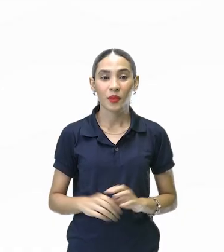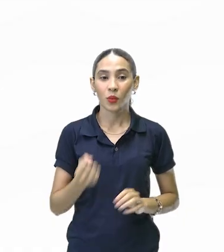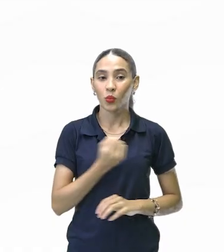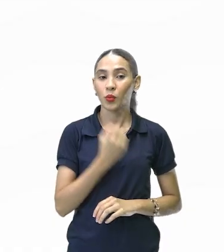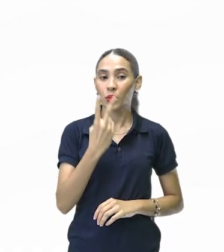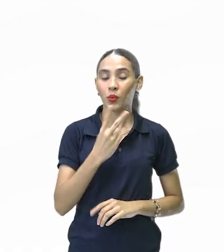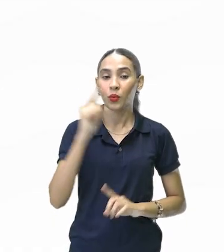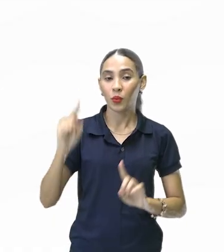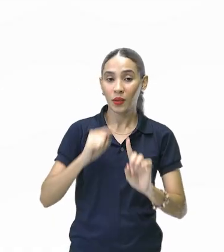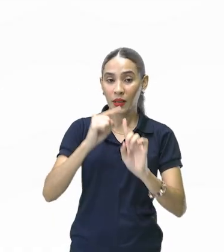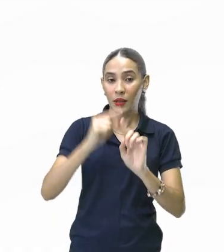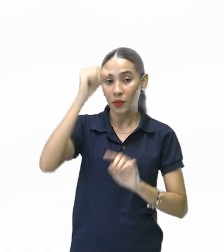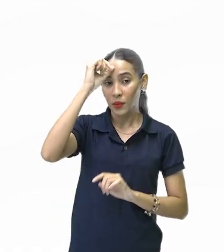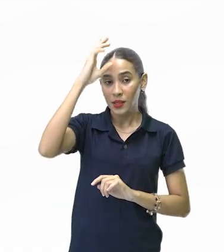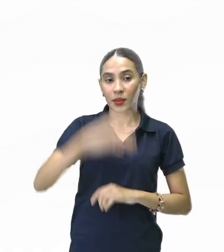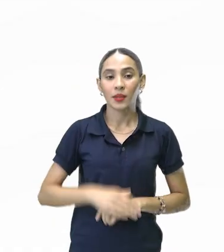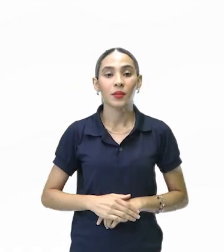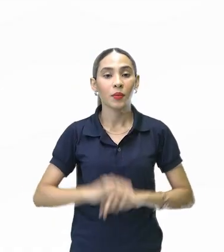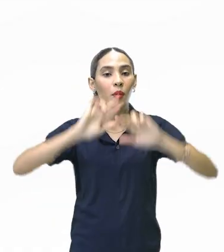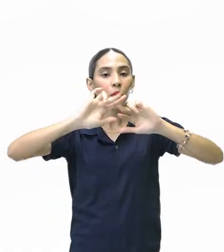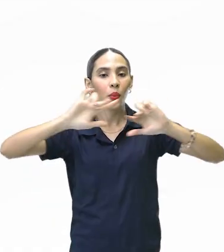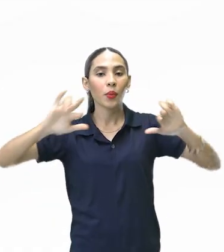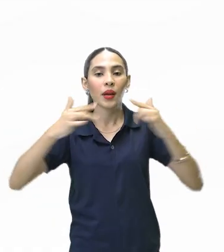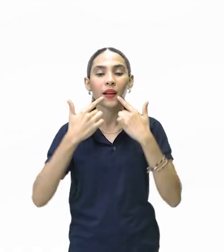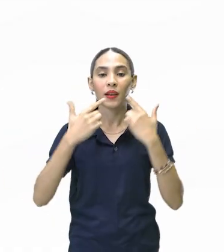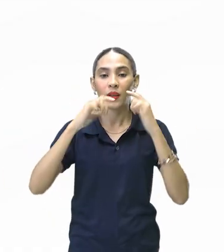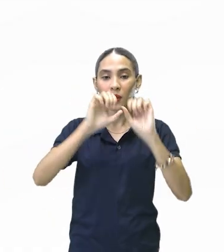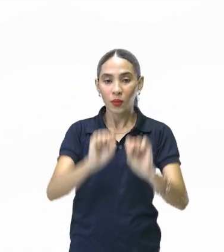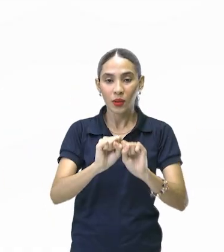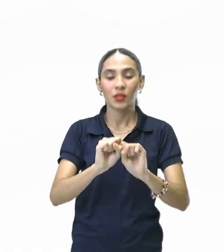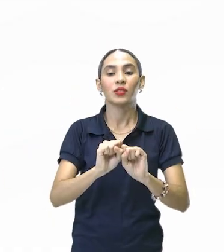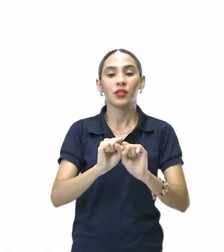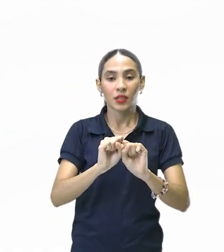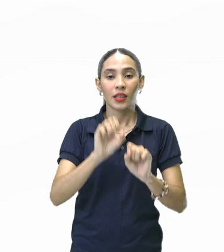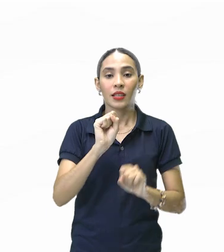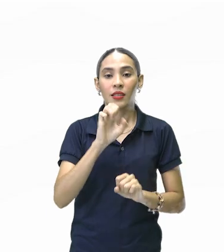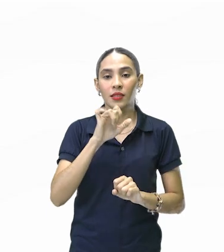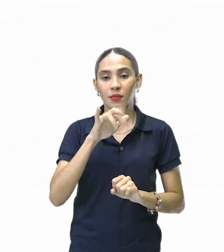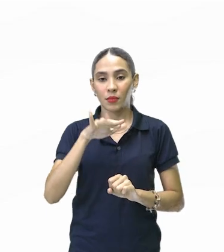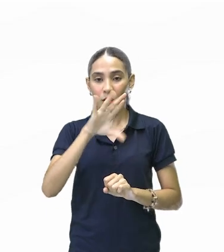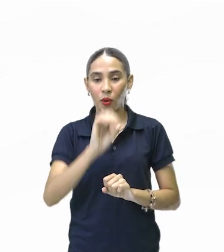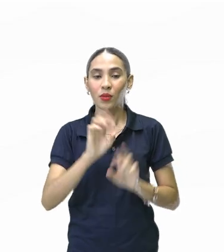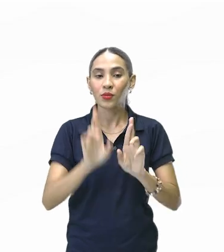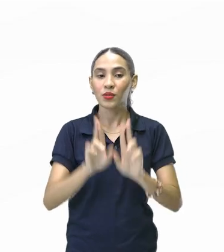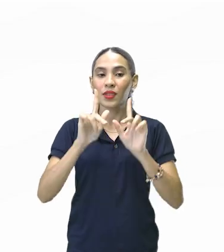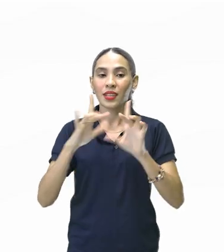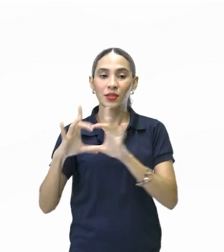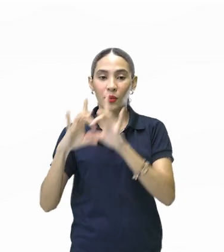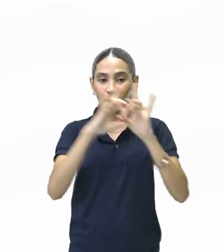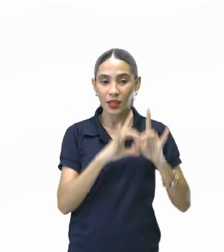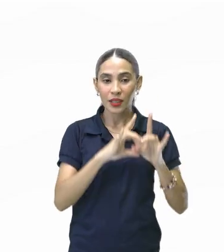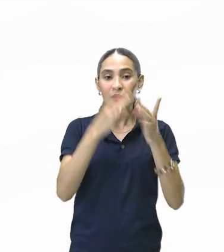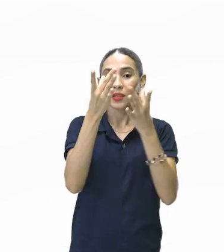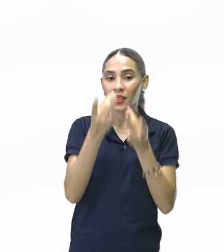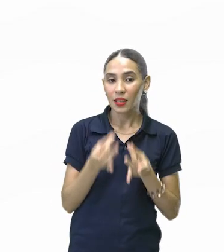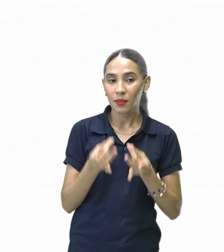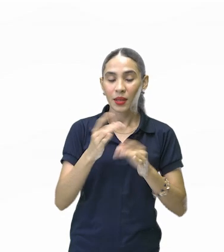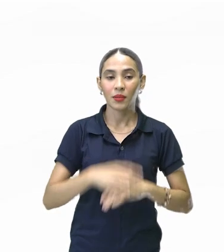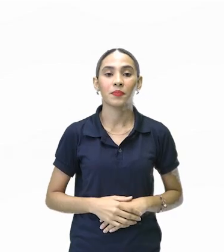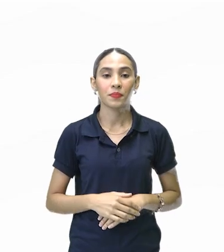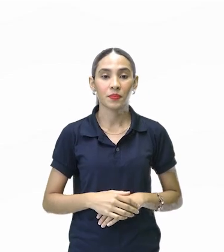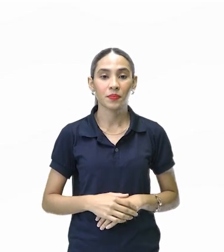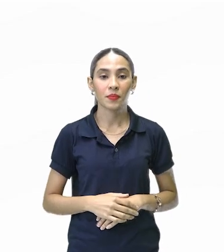Aula 2. Objeto de conhecimento. Diversidade linguística e semiótica nos diferentes contextos.